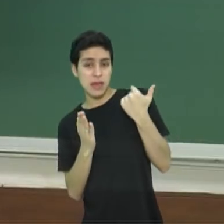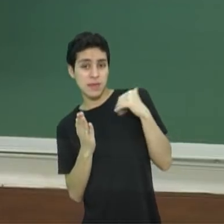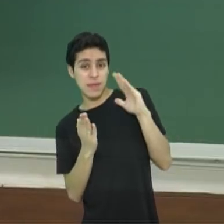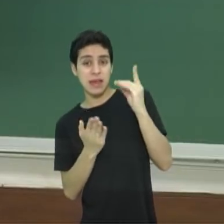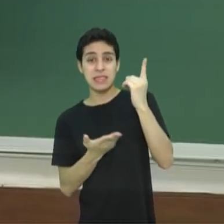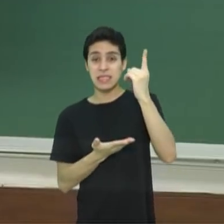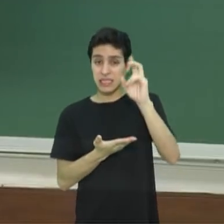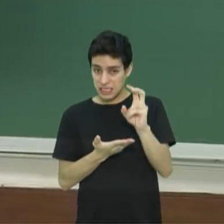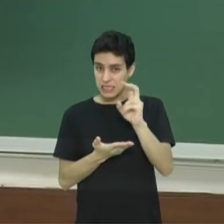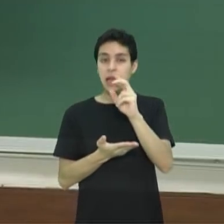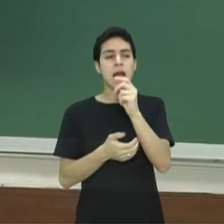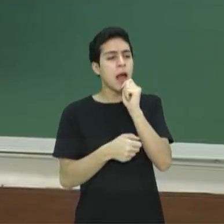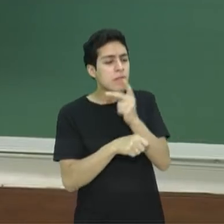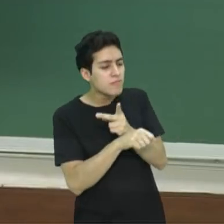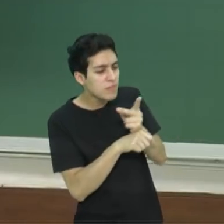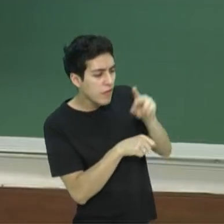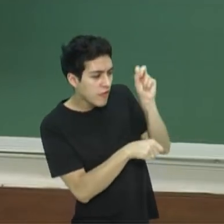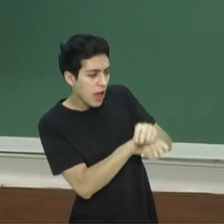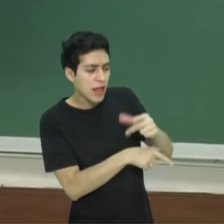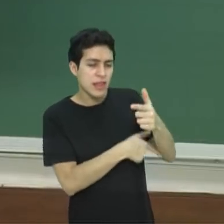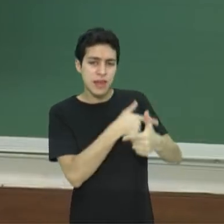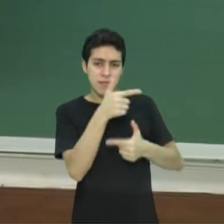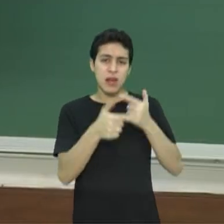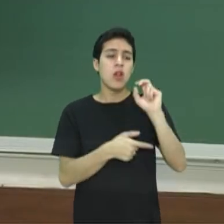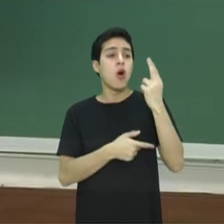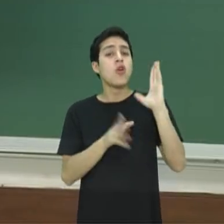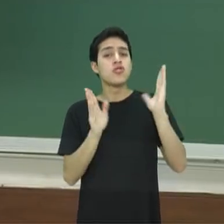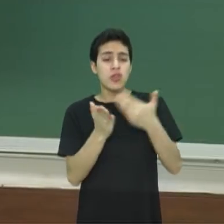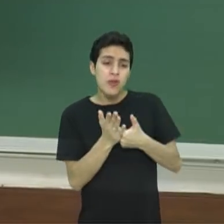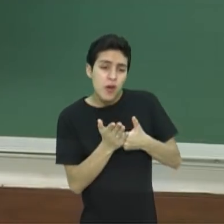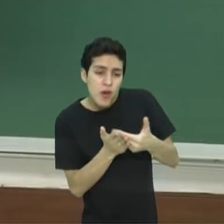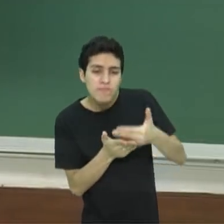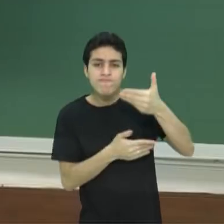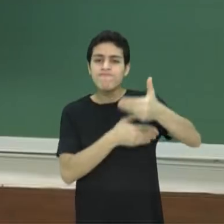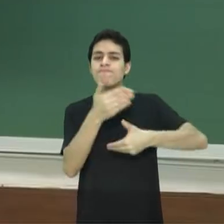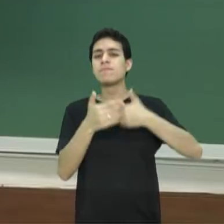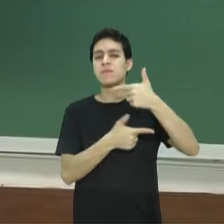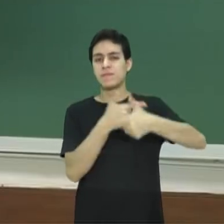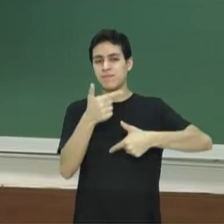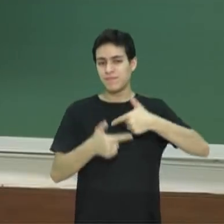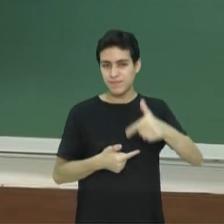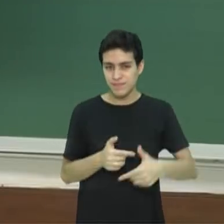e estão procurando emprego ou estão empregados, já estão trabalhando.